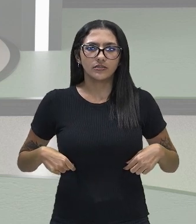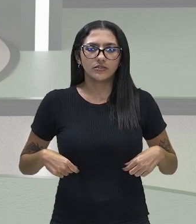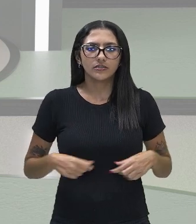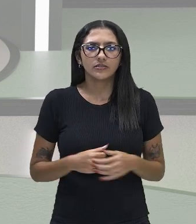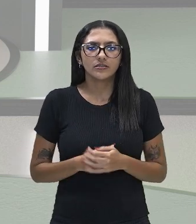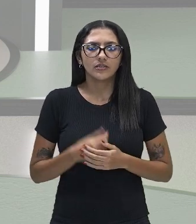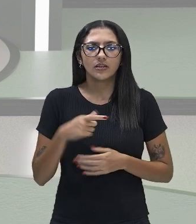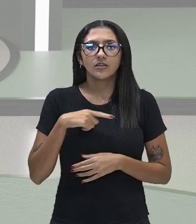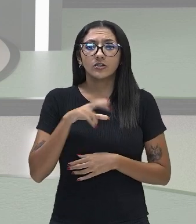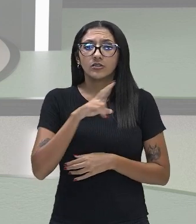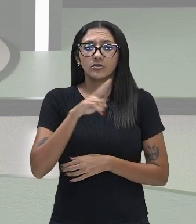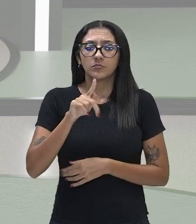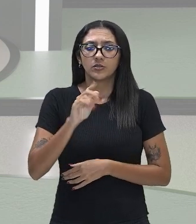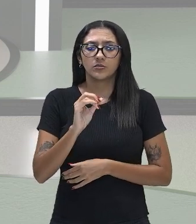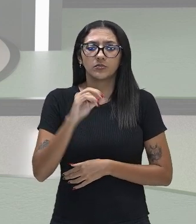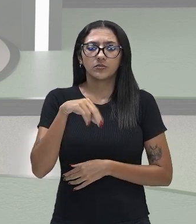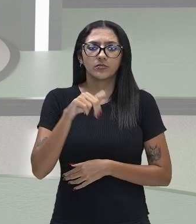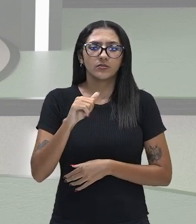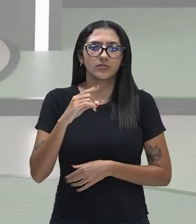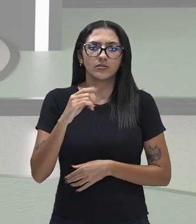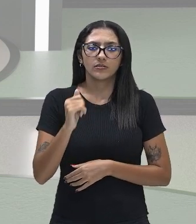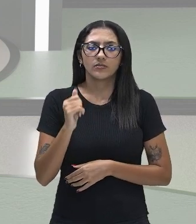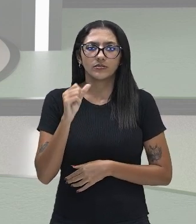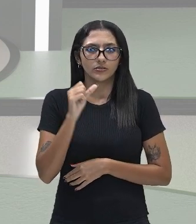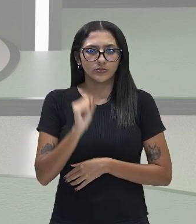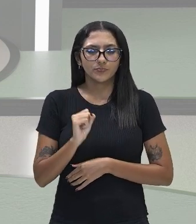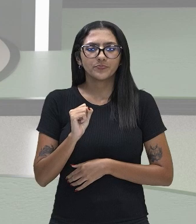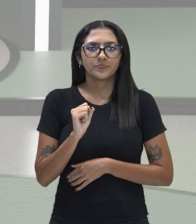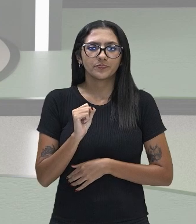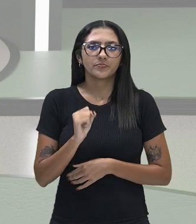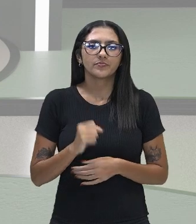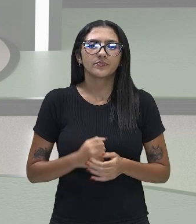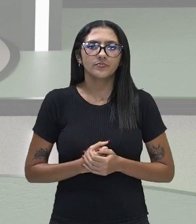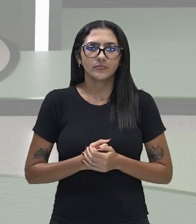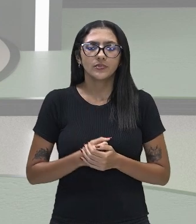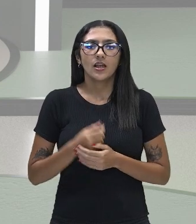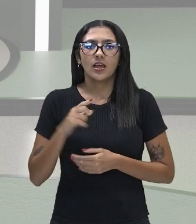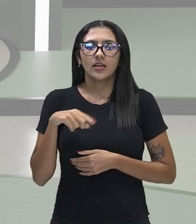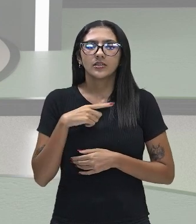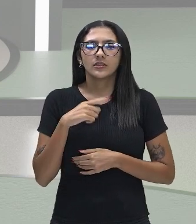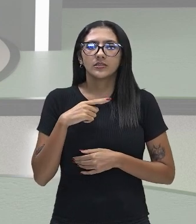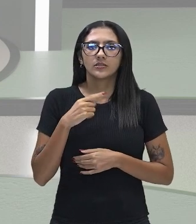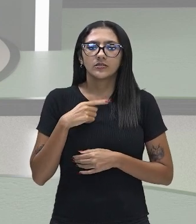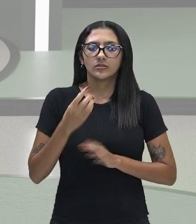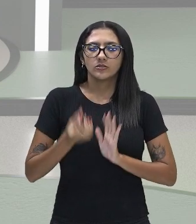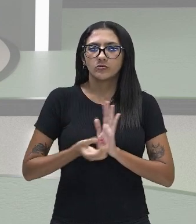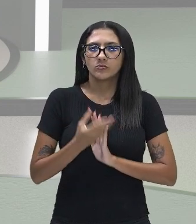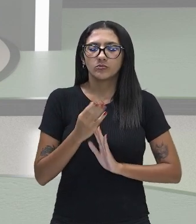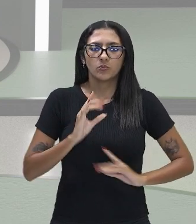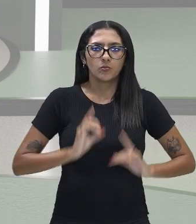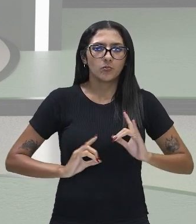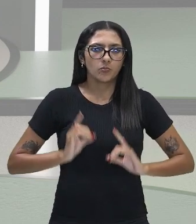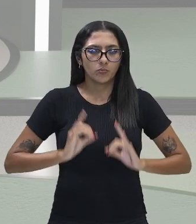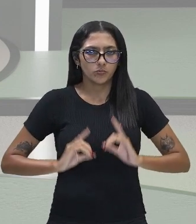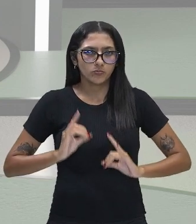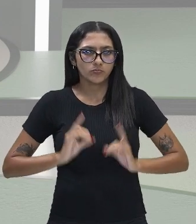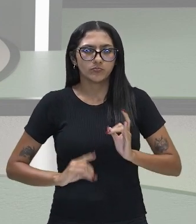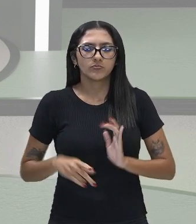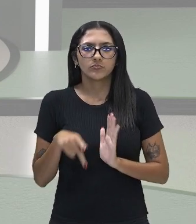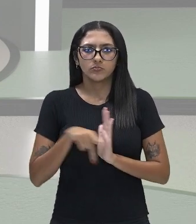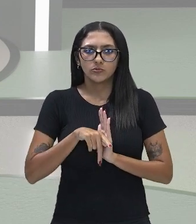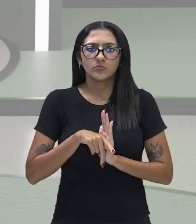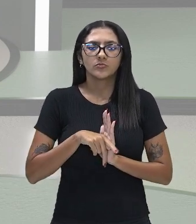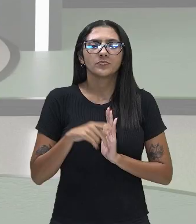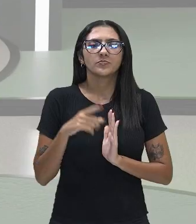gônadas reprodutivas, onde vai ter a maturação do nosso ovócito, que vai